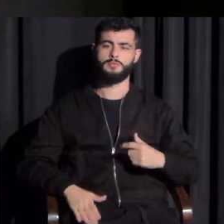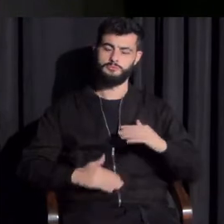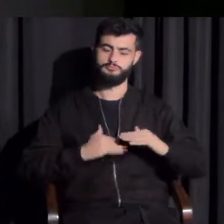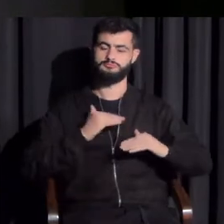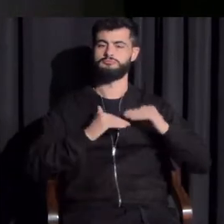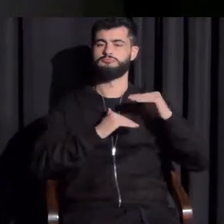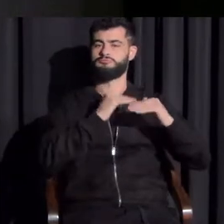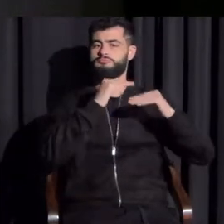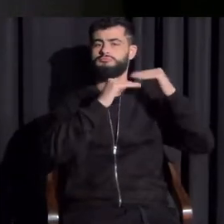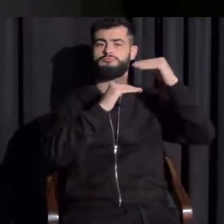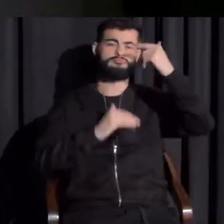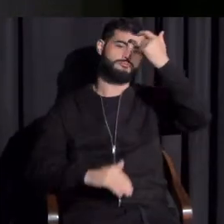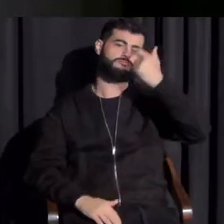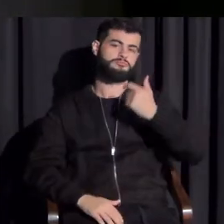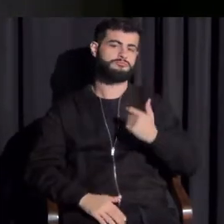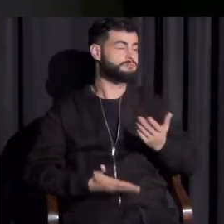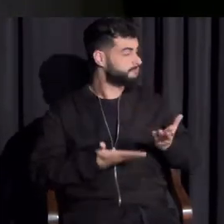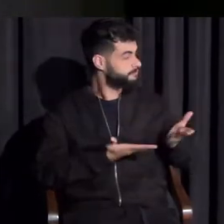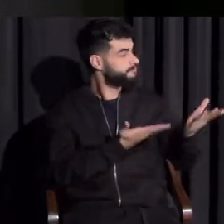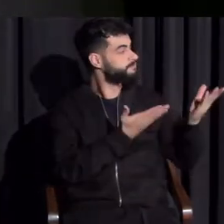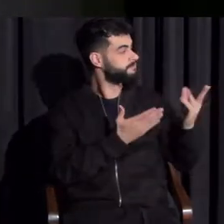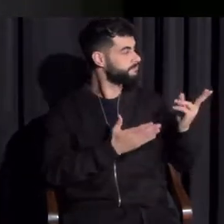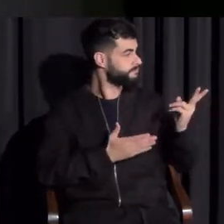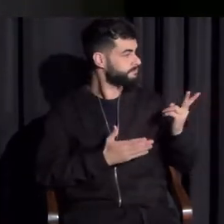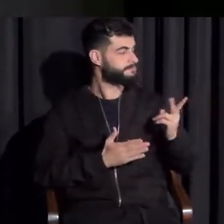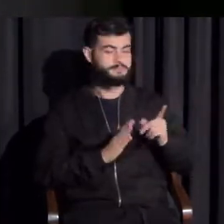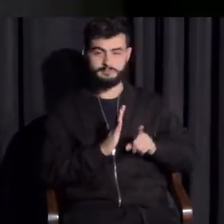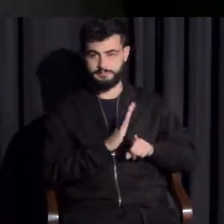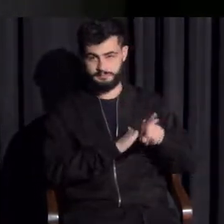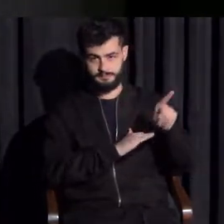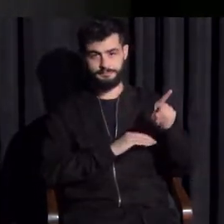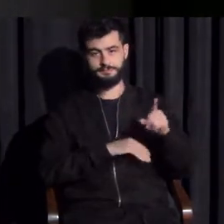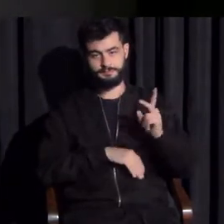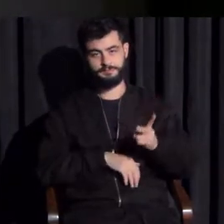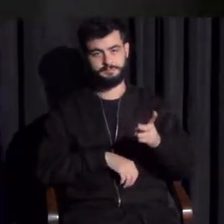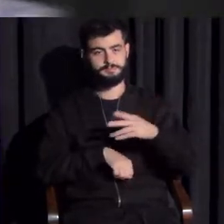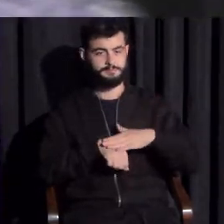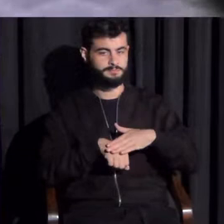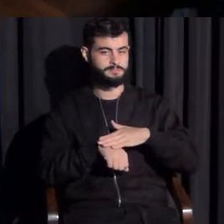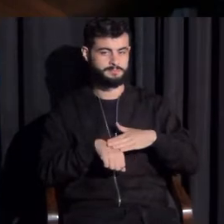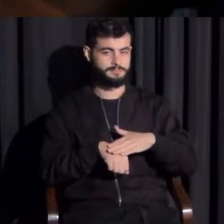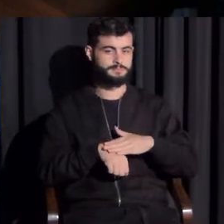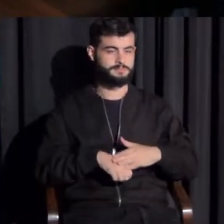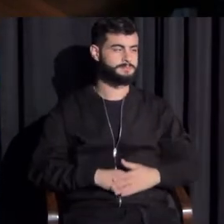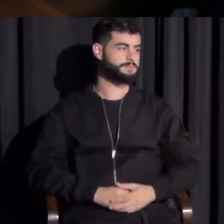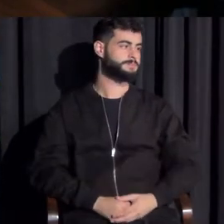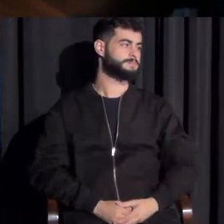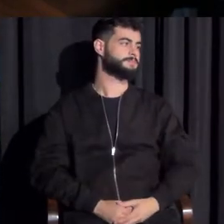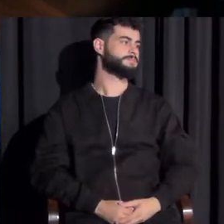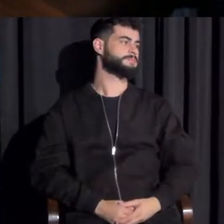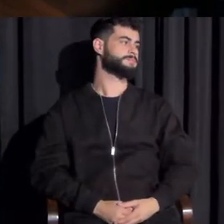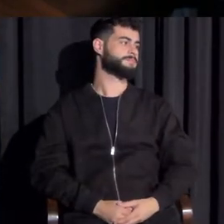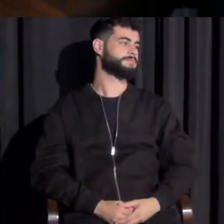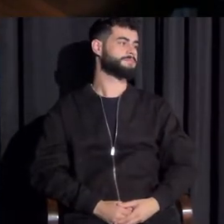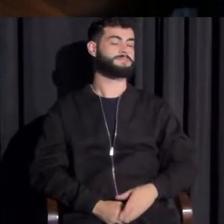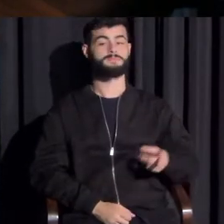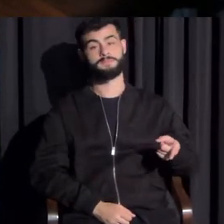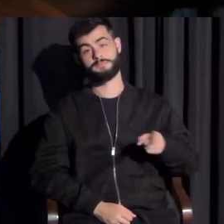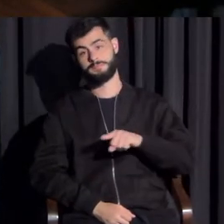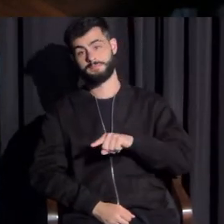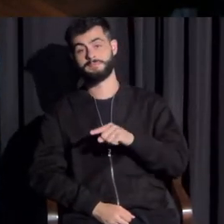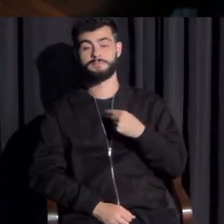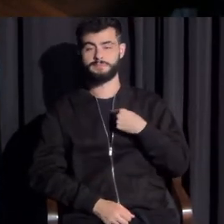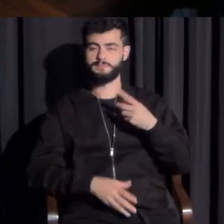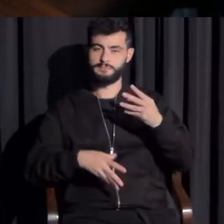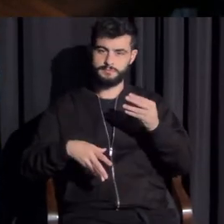Deixa essa pergunta para abrir os caminhos aqui para o nosso bate-papo. E aí eu vou só complementar um pouquinho a do